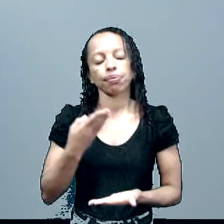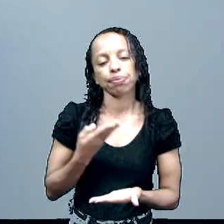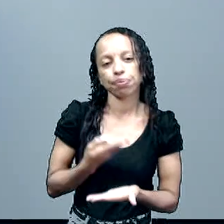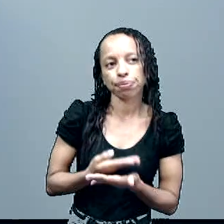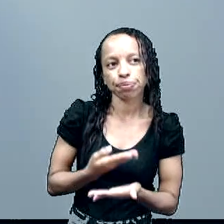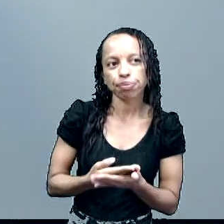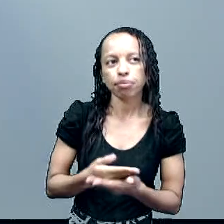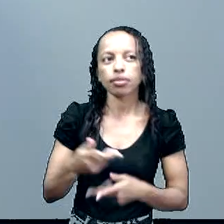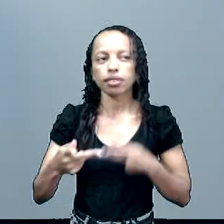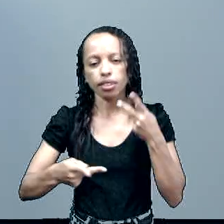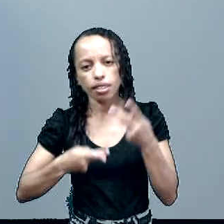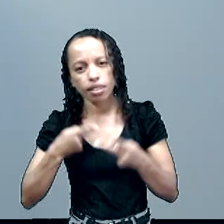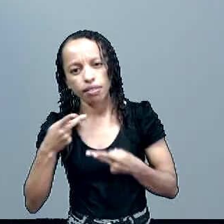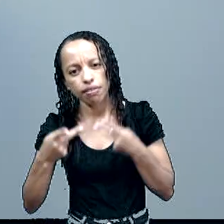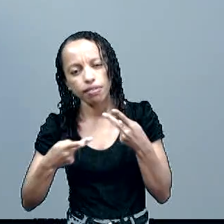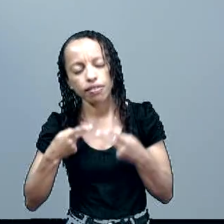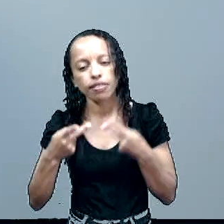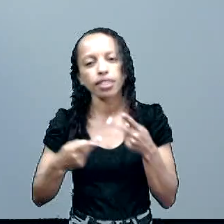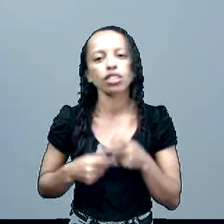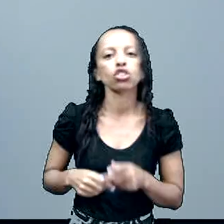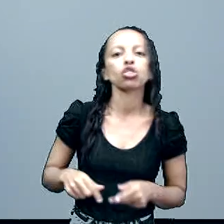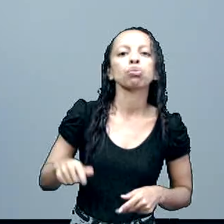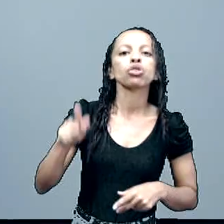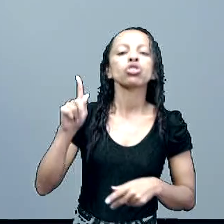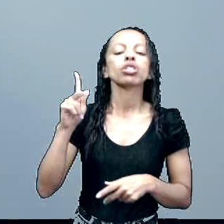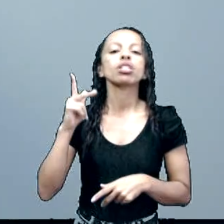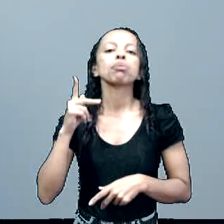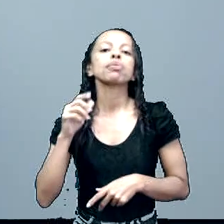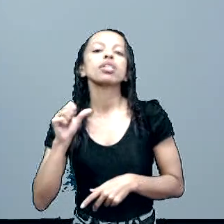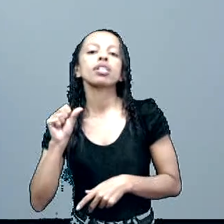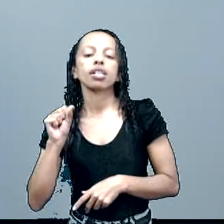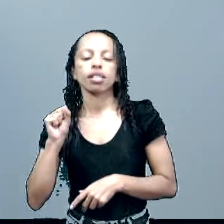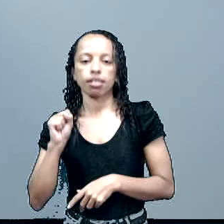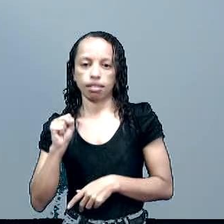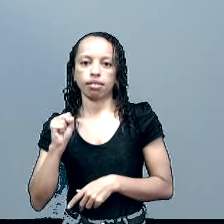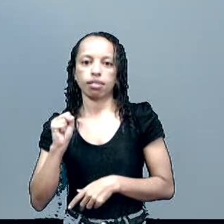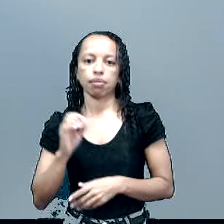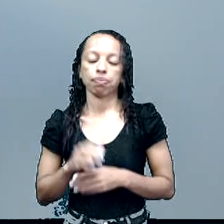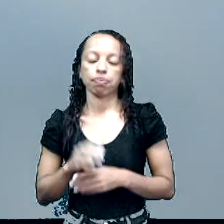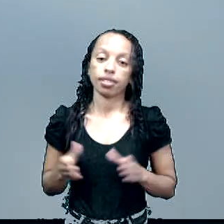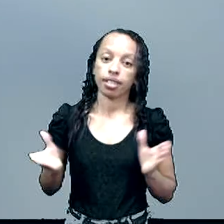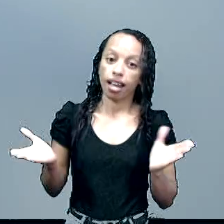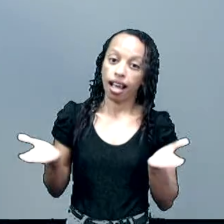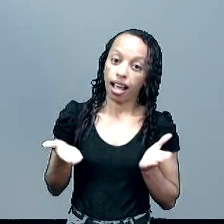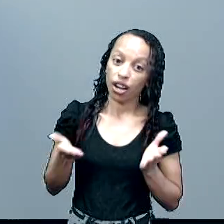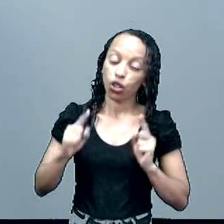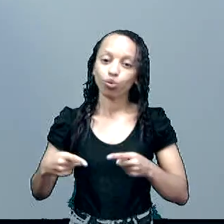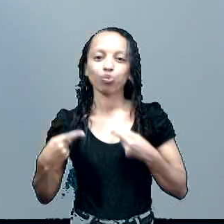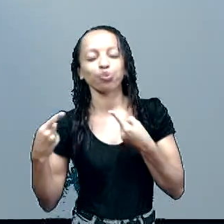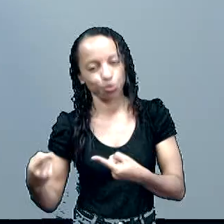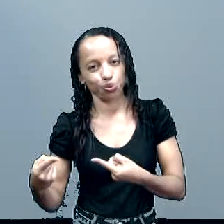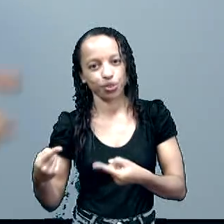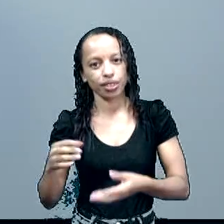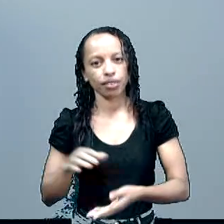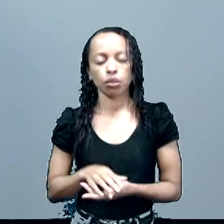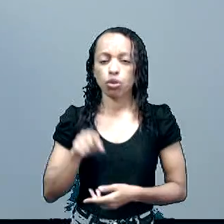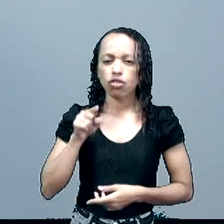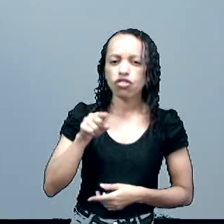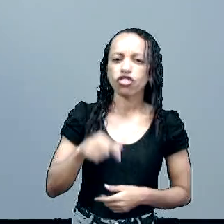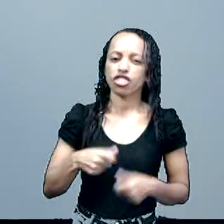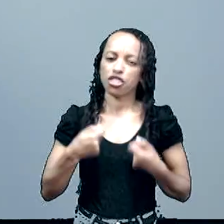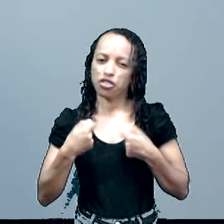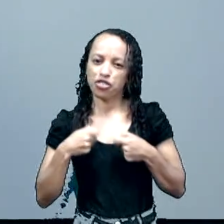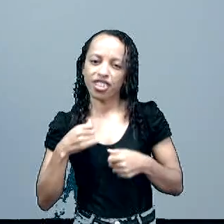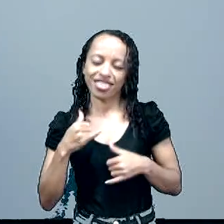ela se aplica hoje eu vou deixar para vocês um desafio 1 desafio é Um Desafio que você pode fazer se divertindo